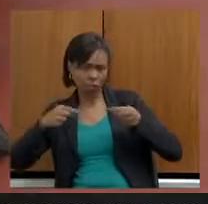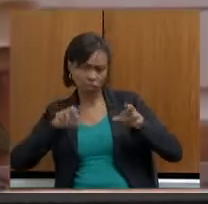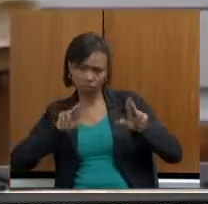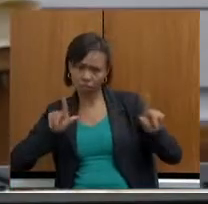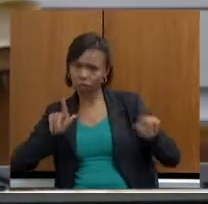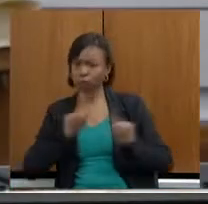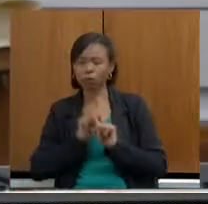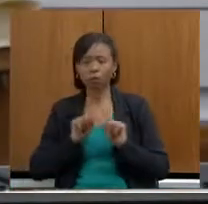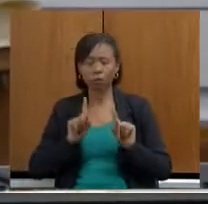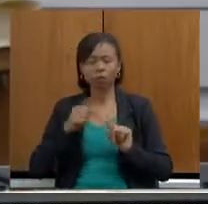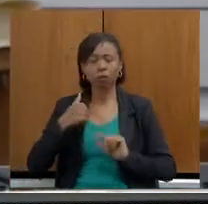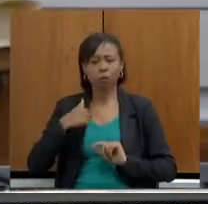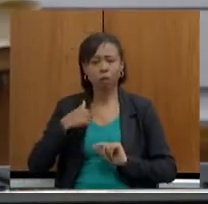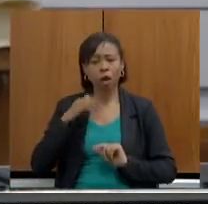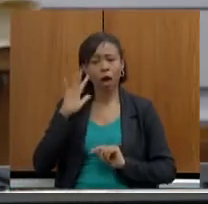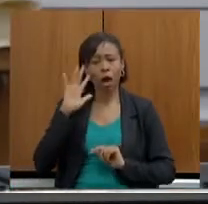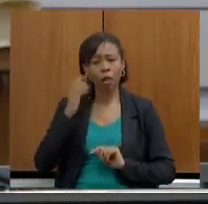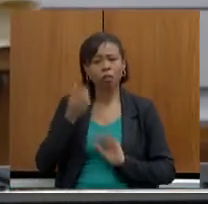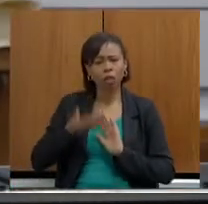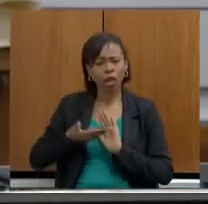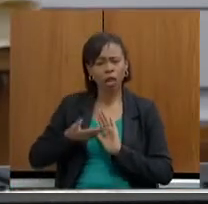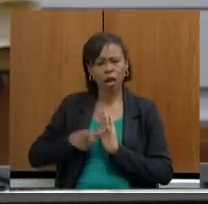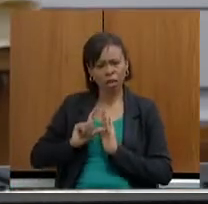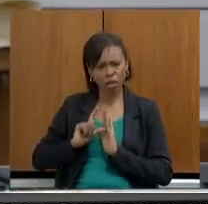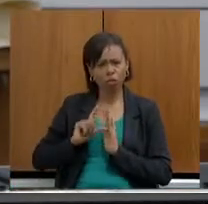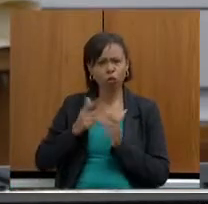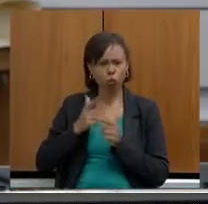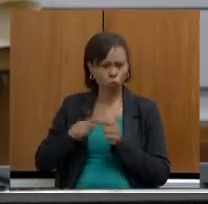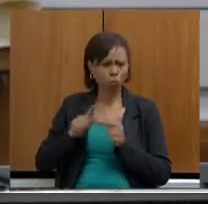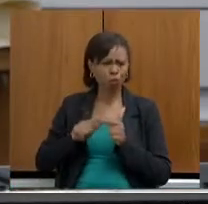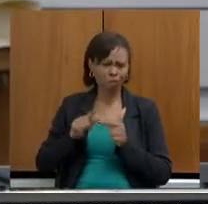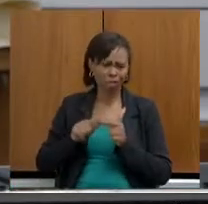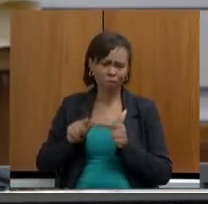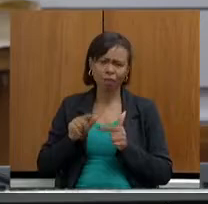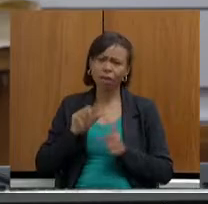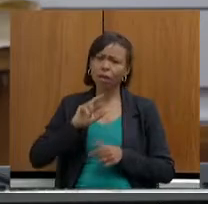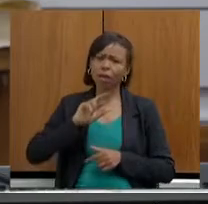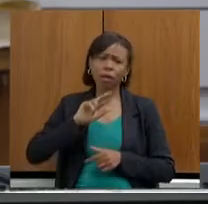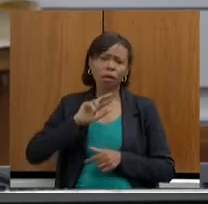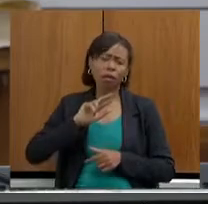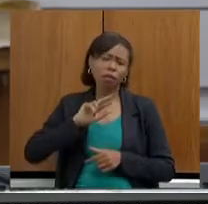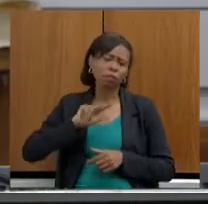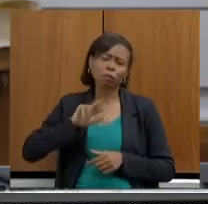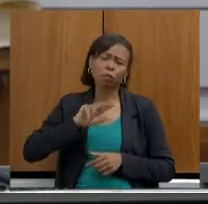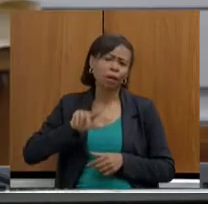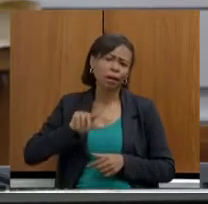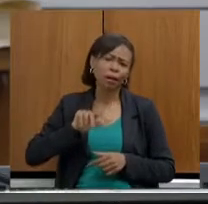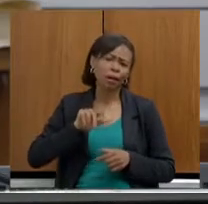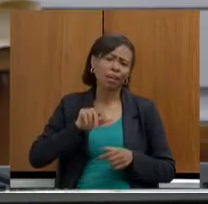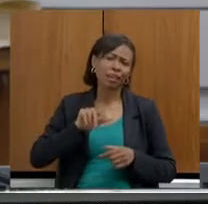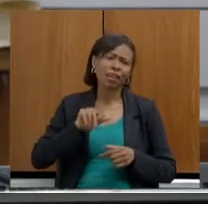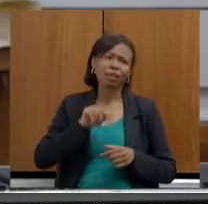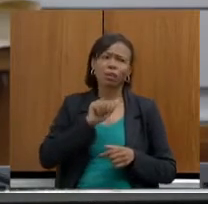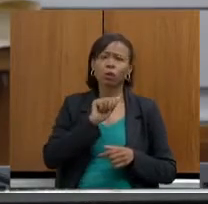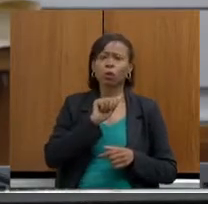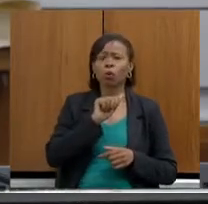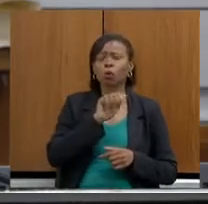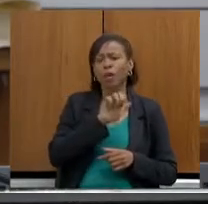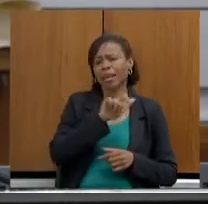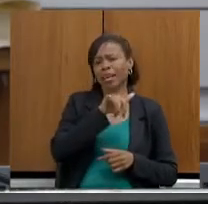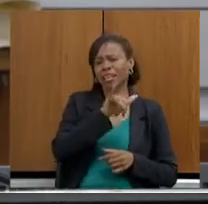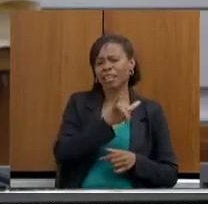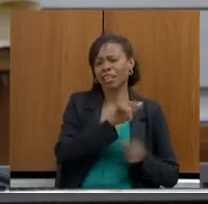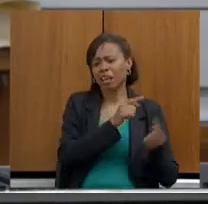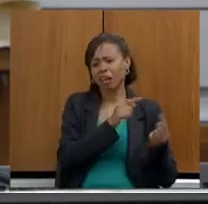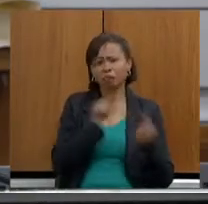acredito que naquele momento não foi de forma nenhuma Como disse o líder gostar Valadares a intenção do deputado alegria